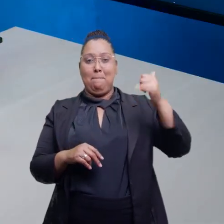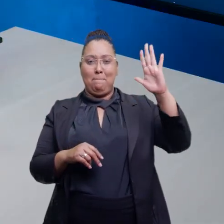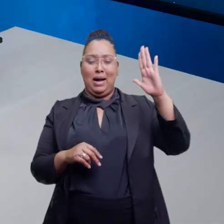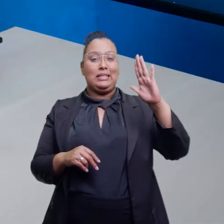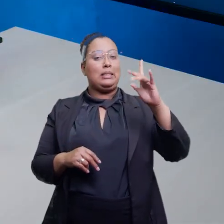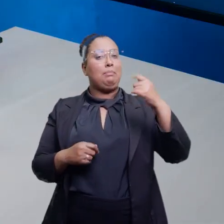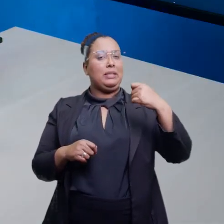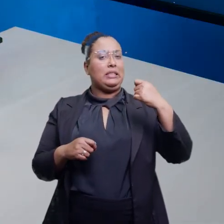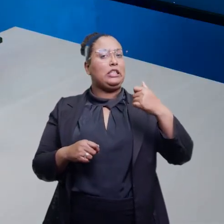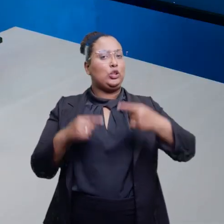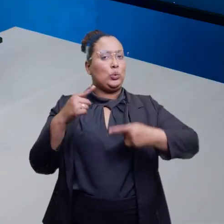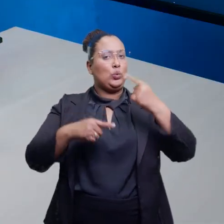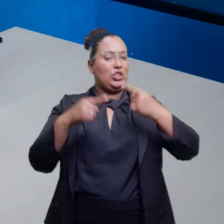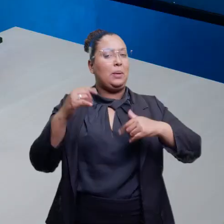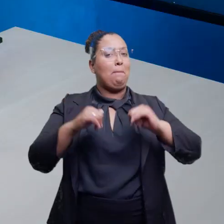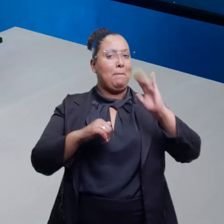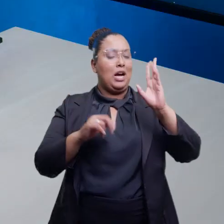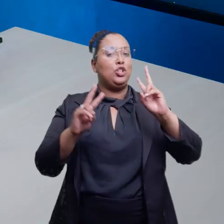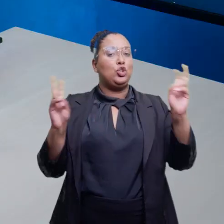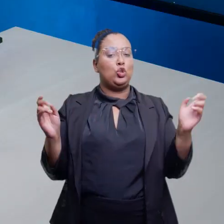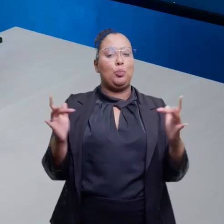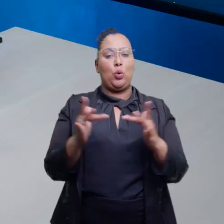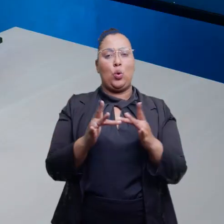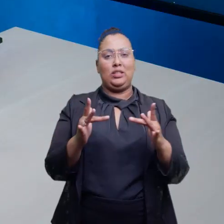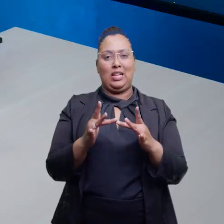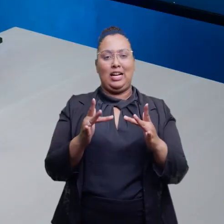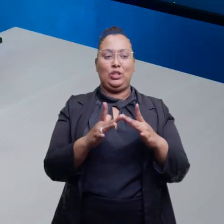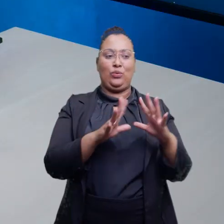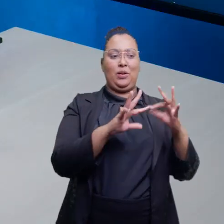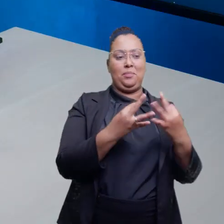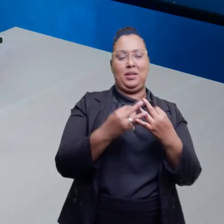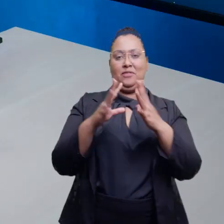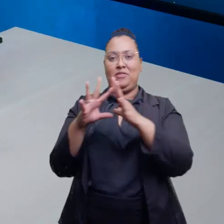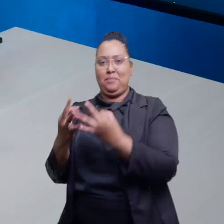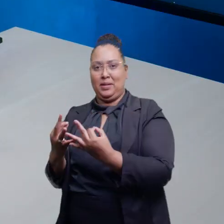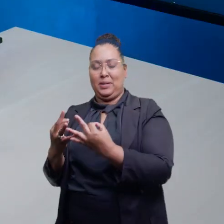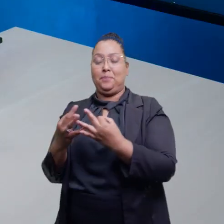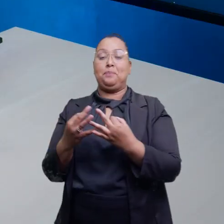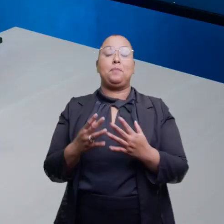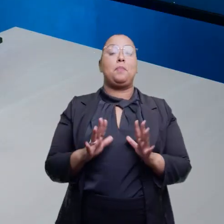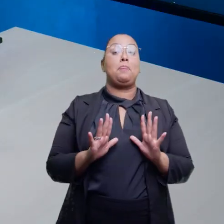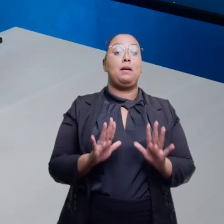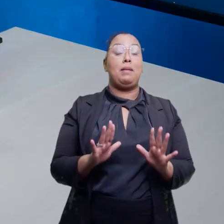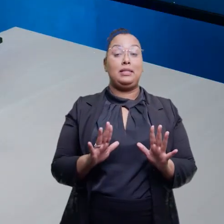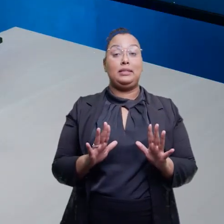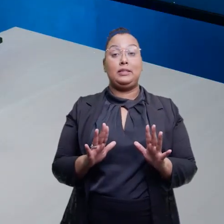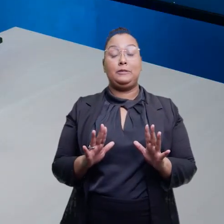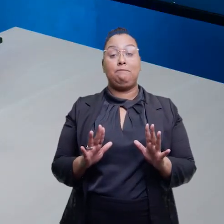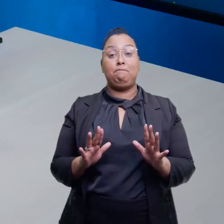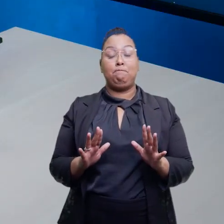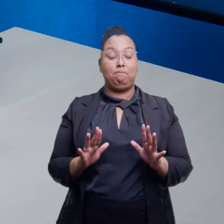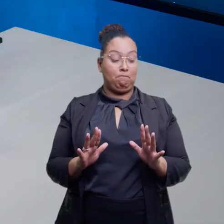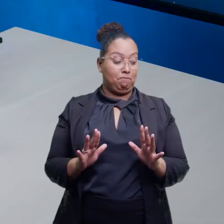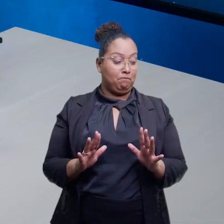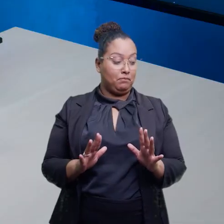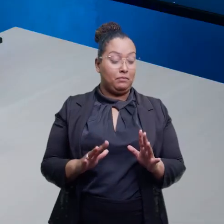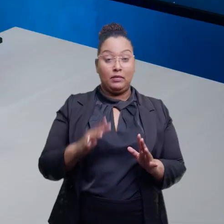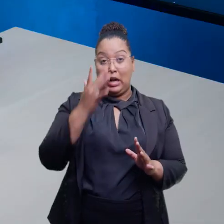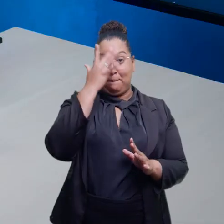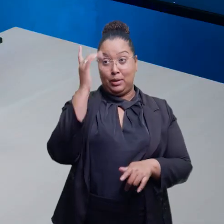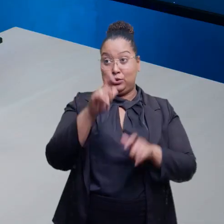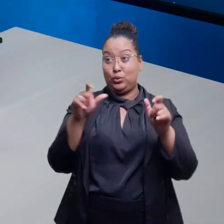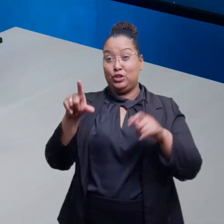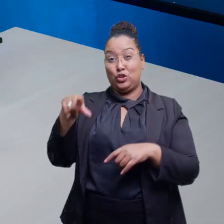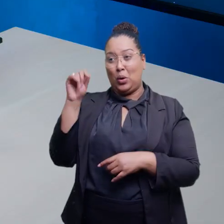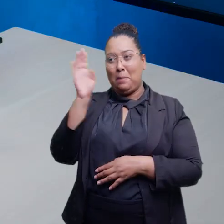tem que amadurecer muito também, às vezes, desse contato entre famílias, mas quem opta por